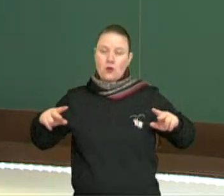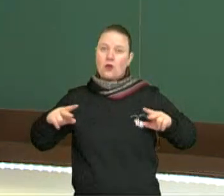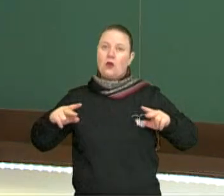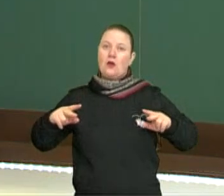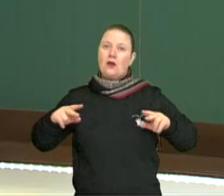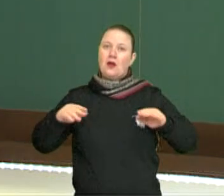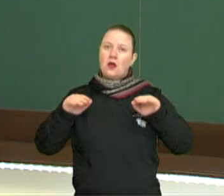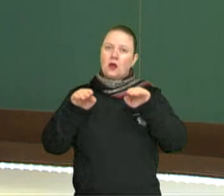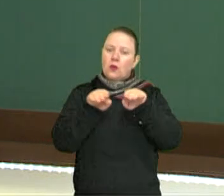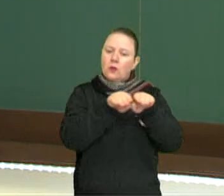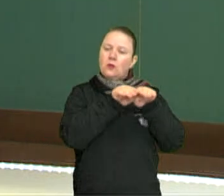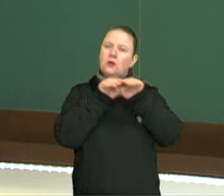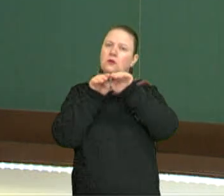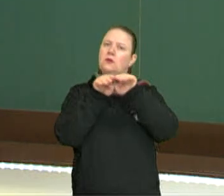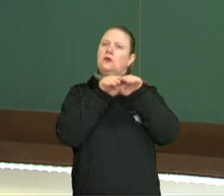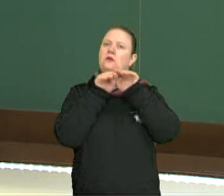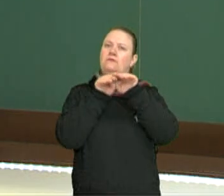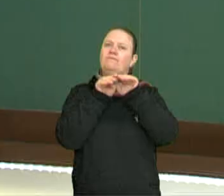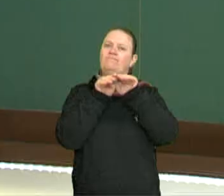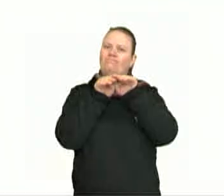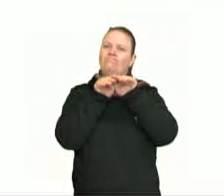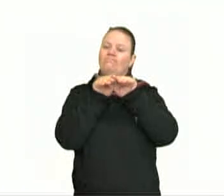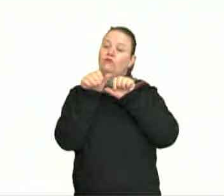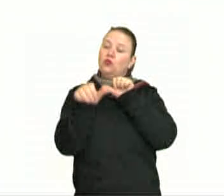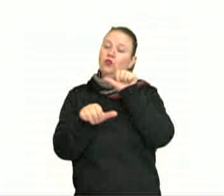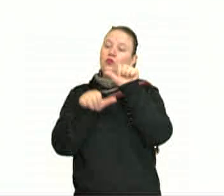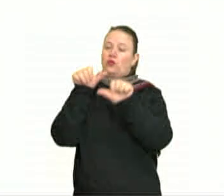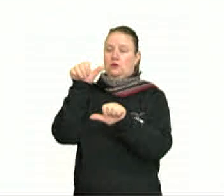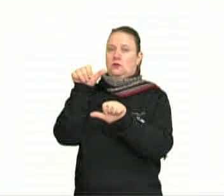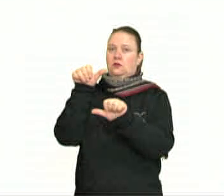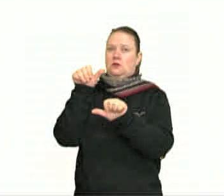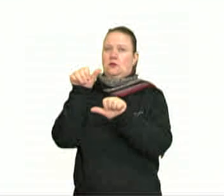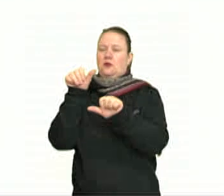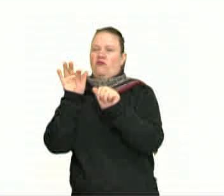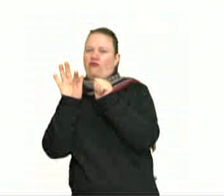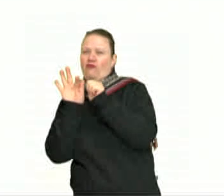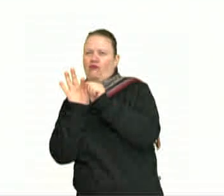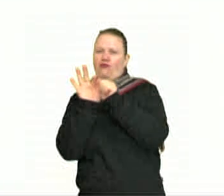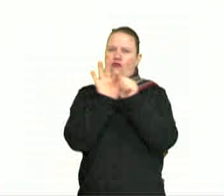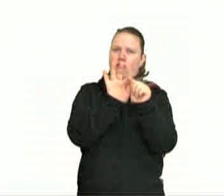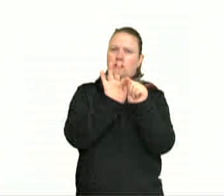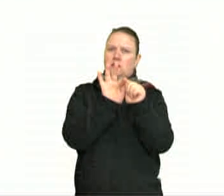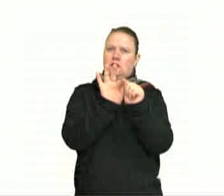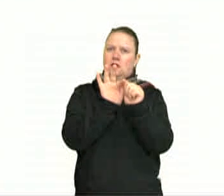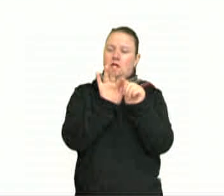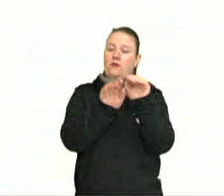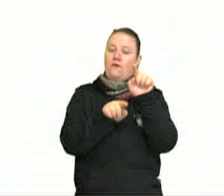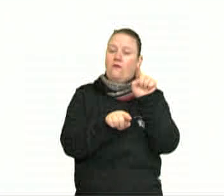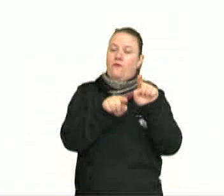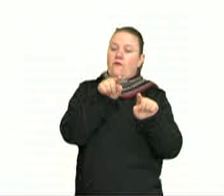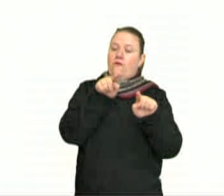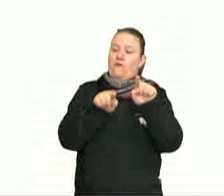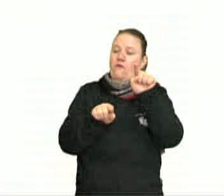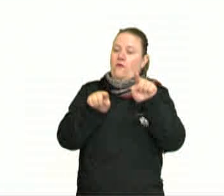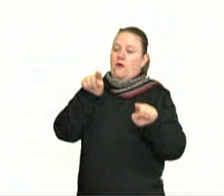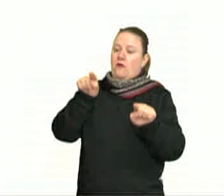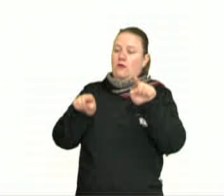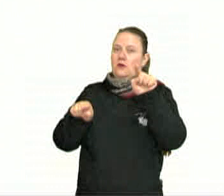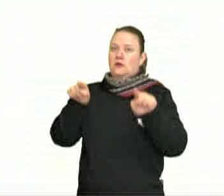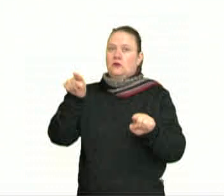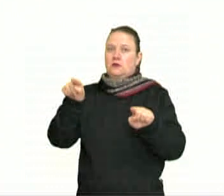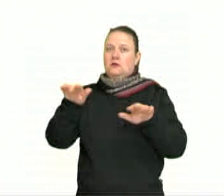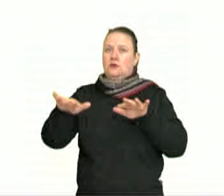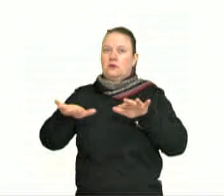de equilíbrio. Nessa condição, há uma atuação de uma força que causa variação na quantidade de movimento, ou